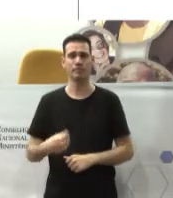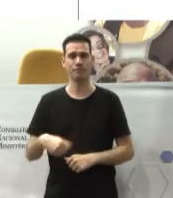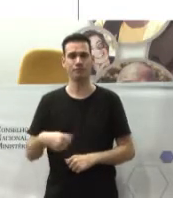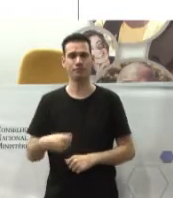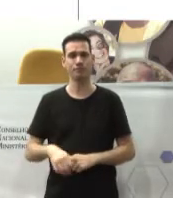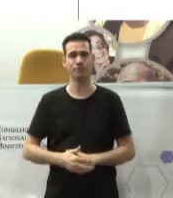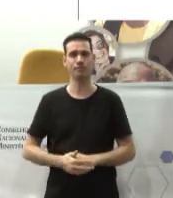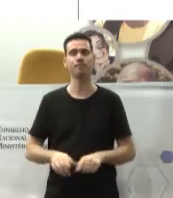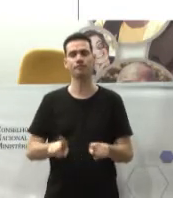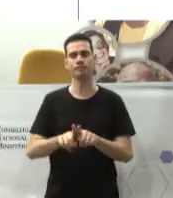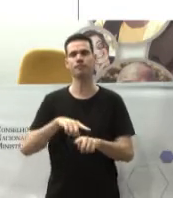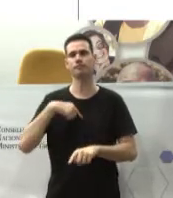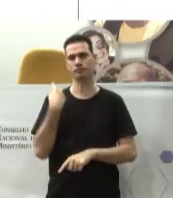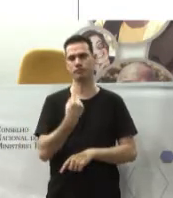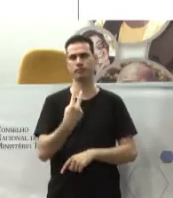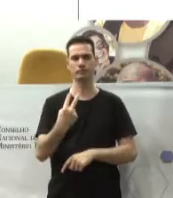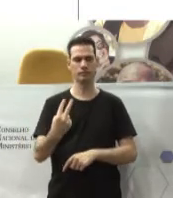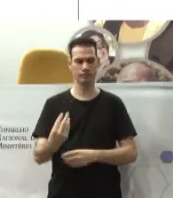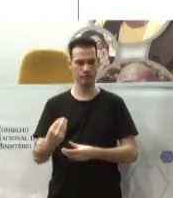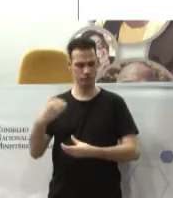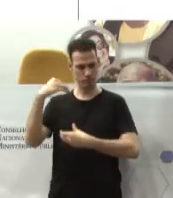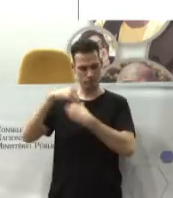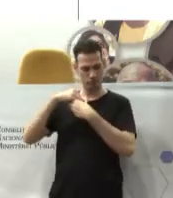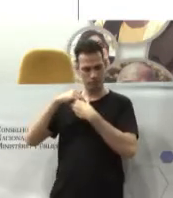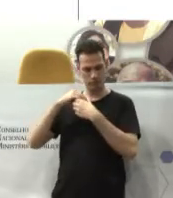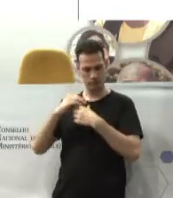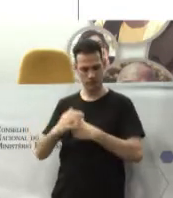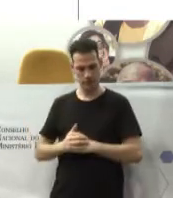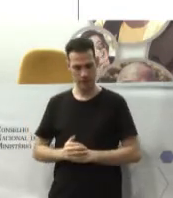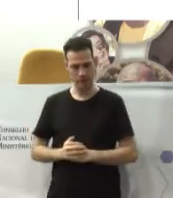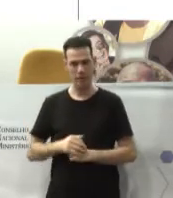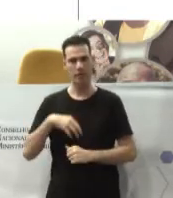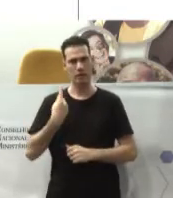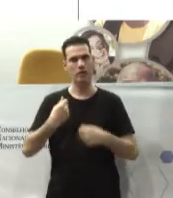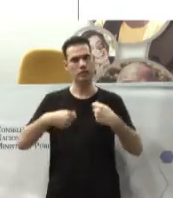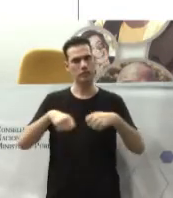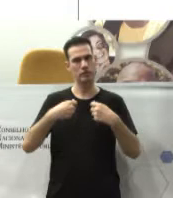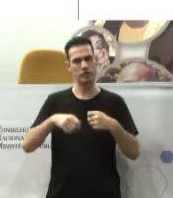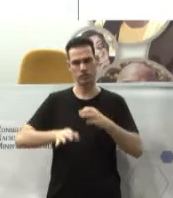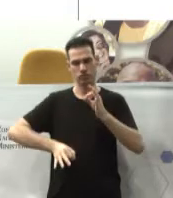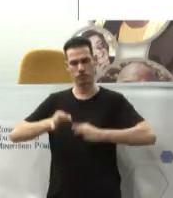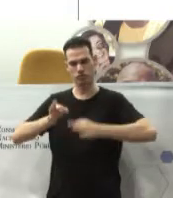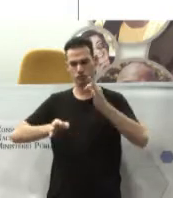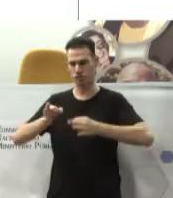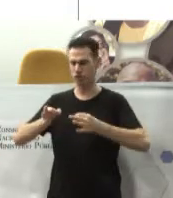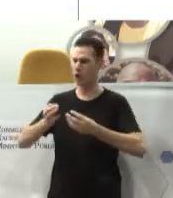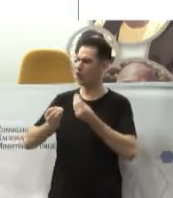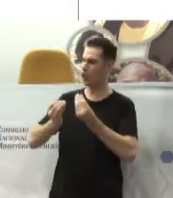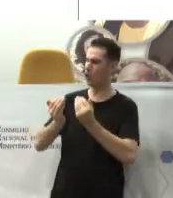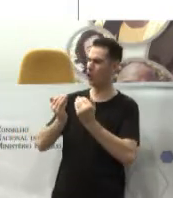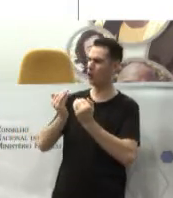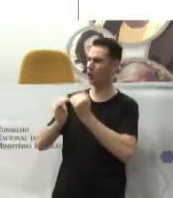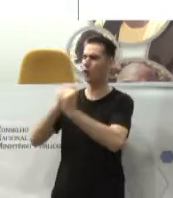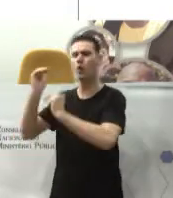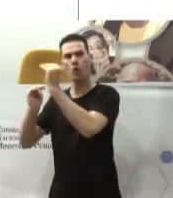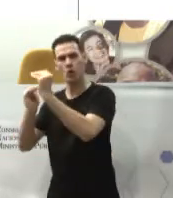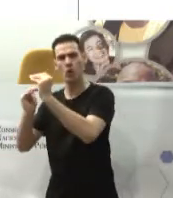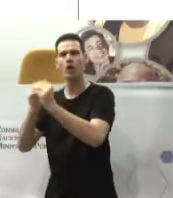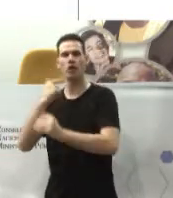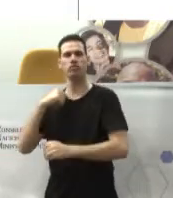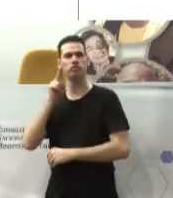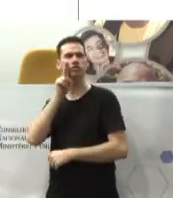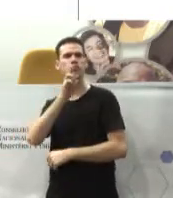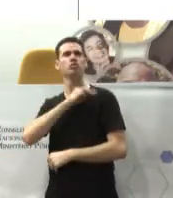Ainda olhando para nós e no tipo de judicialização que podemos avançar para produzi-la melhor. Creio que o Ministério Público